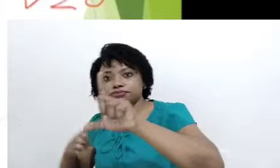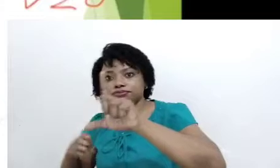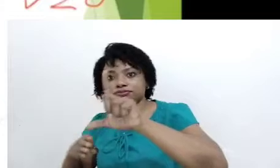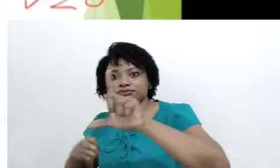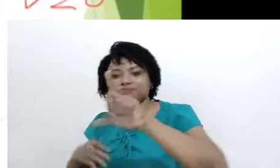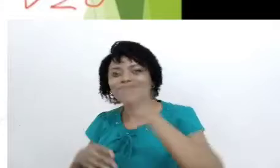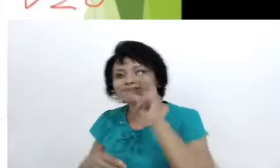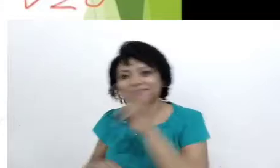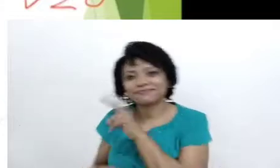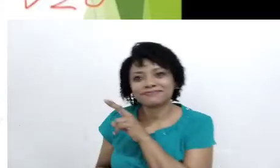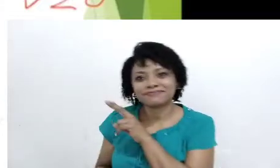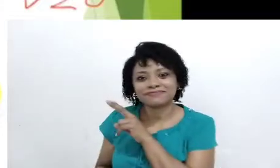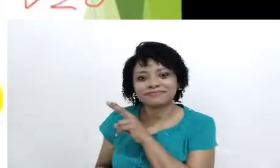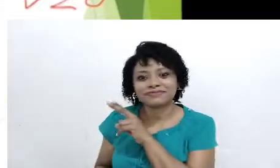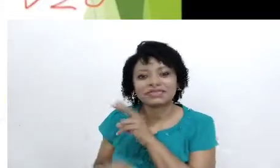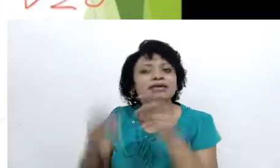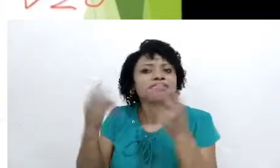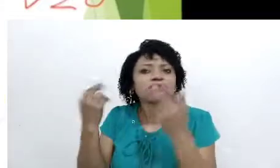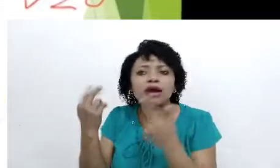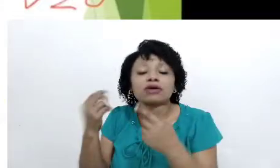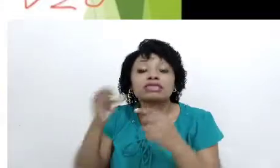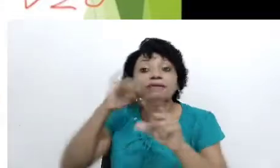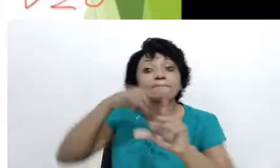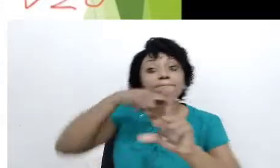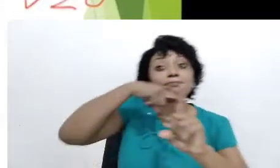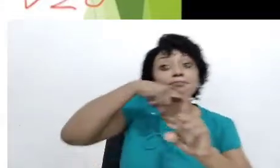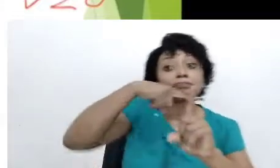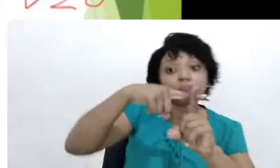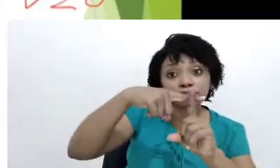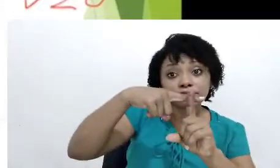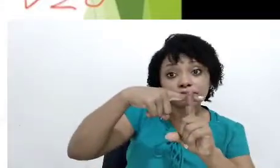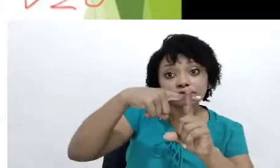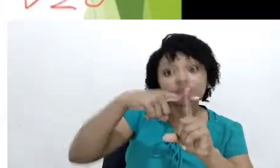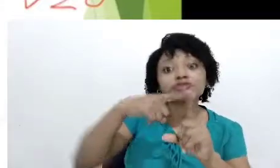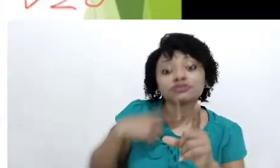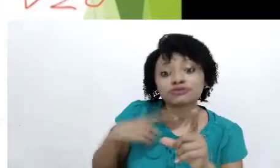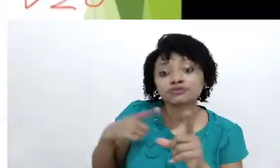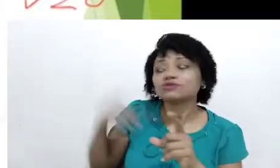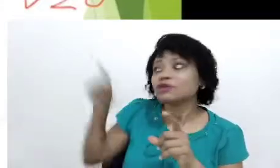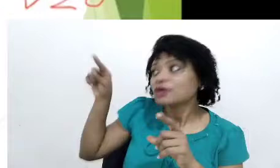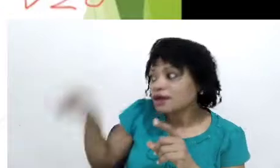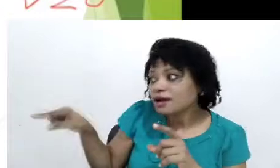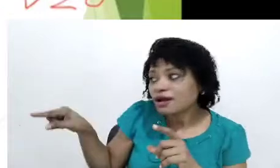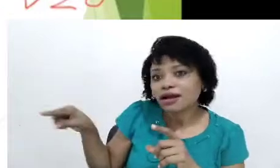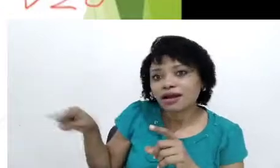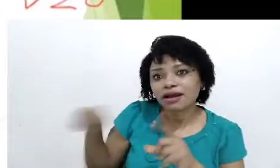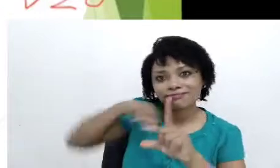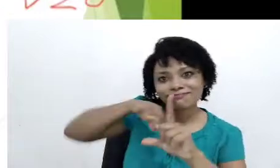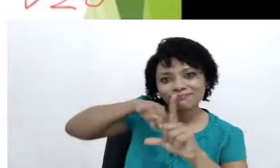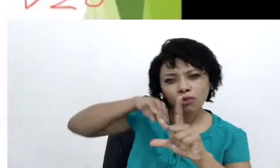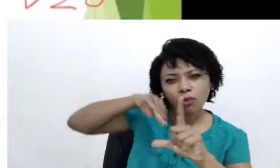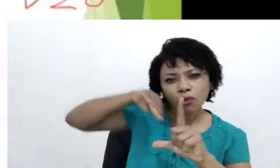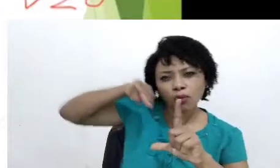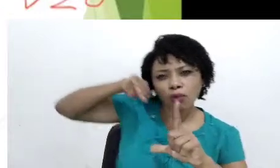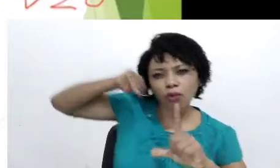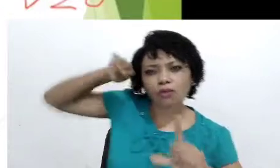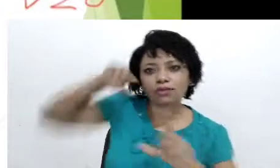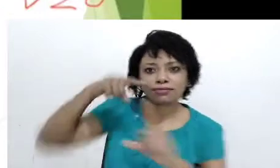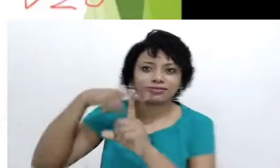crescente, ou uma reta decrescente. Do mesmo jeito, se a velocidade for